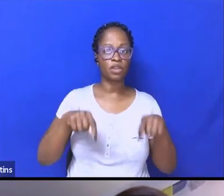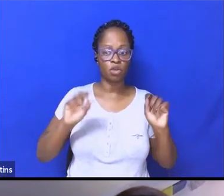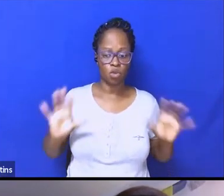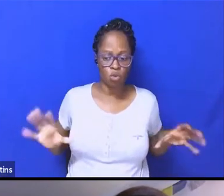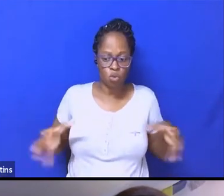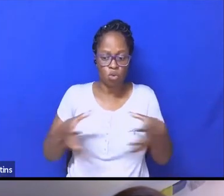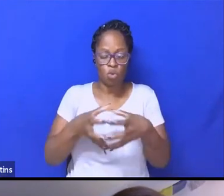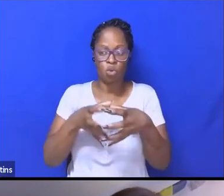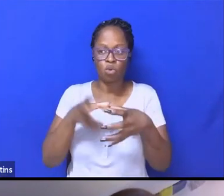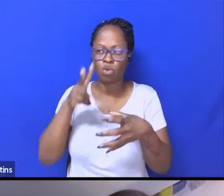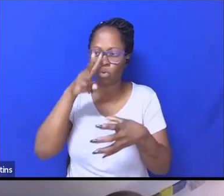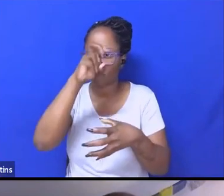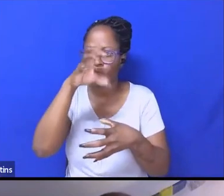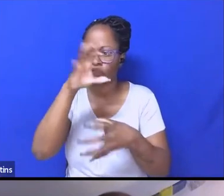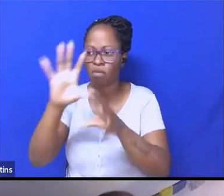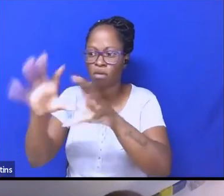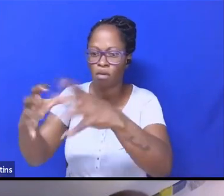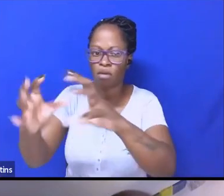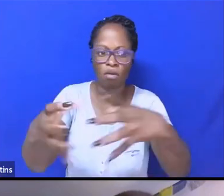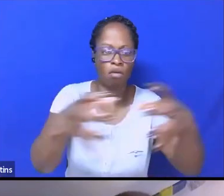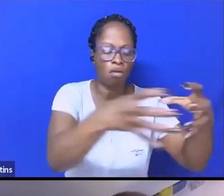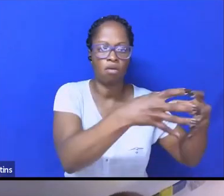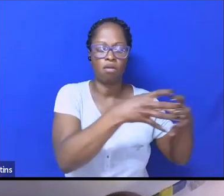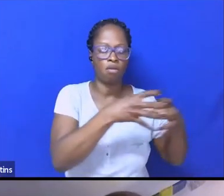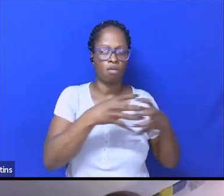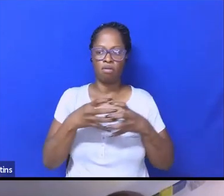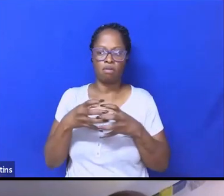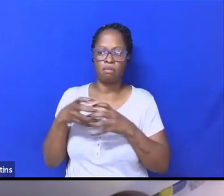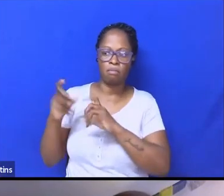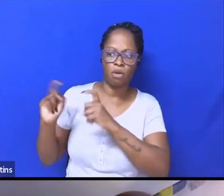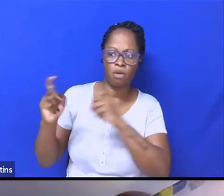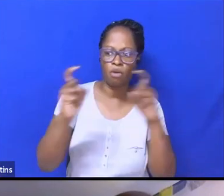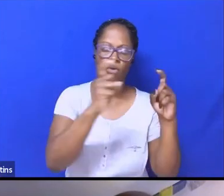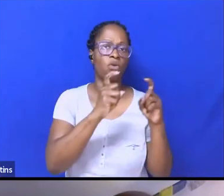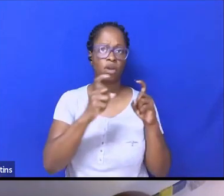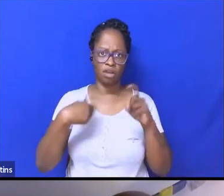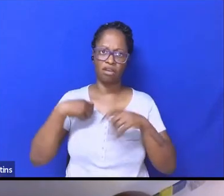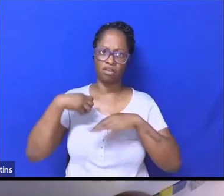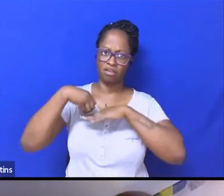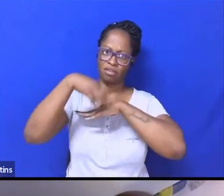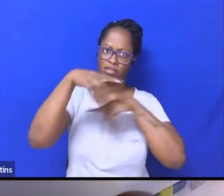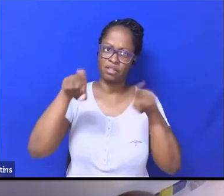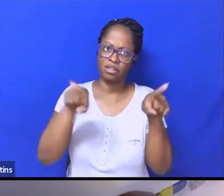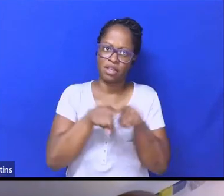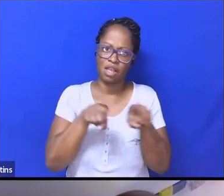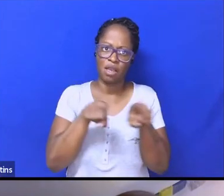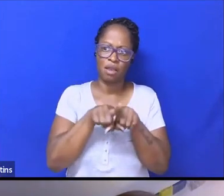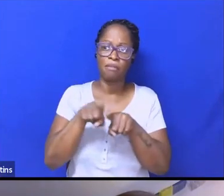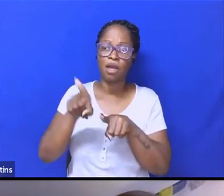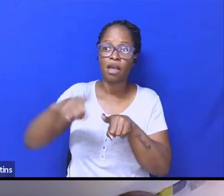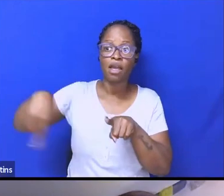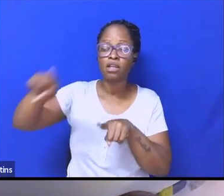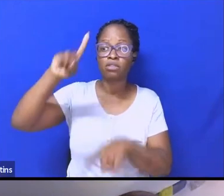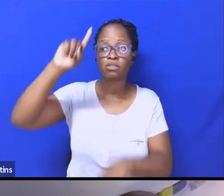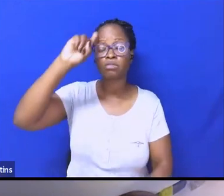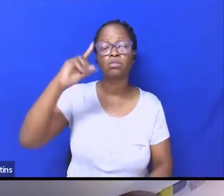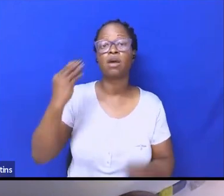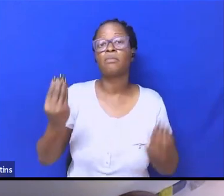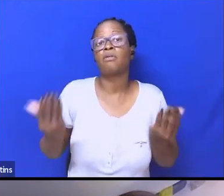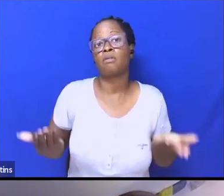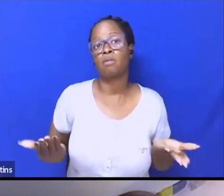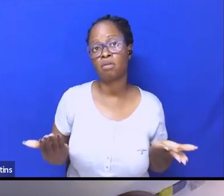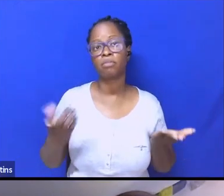propõe uma modificação da redação para que